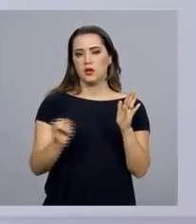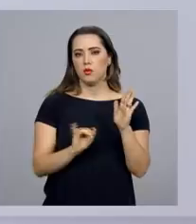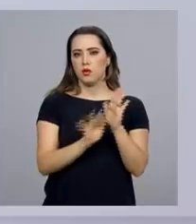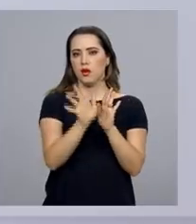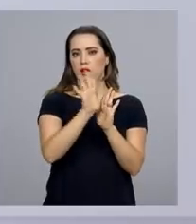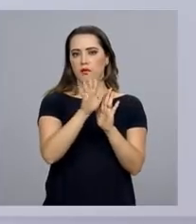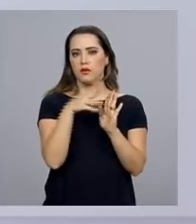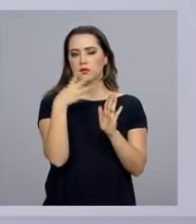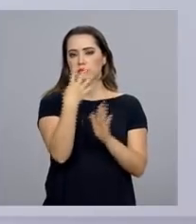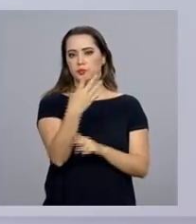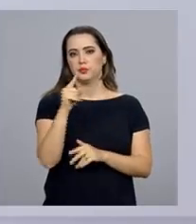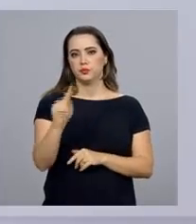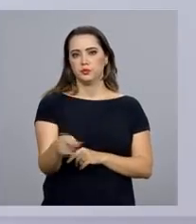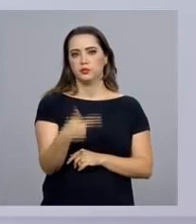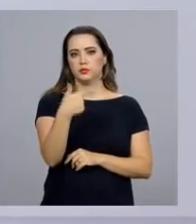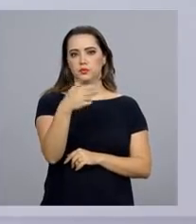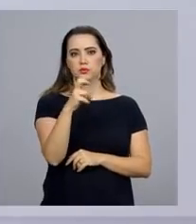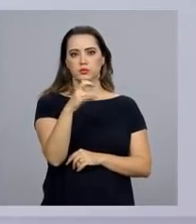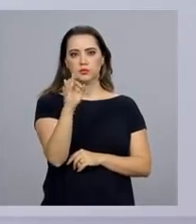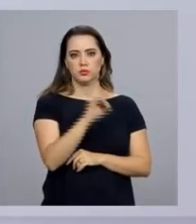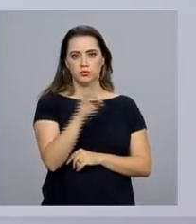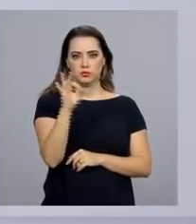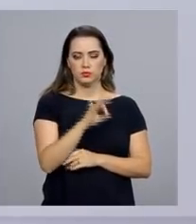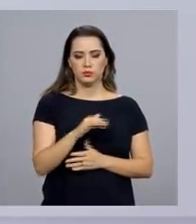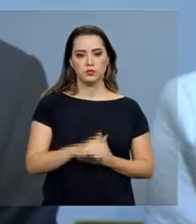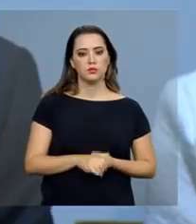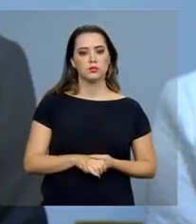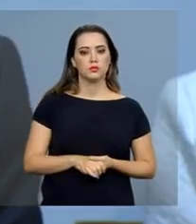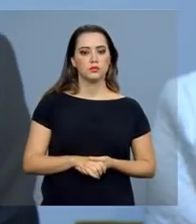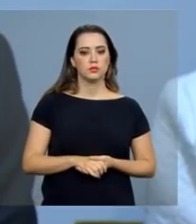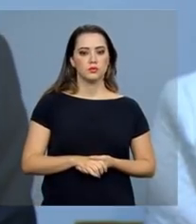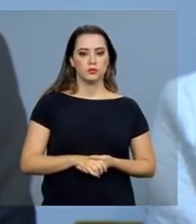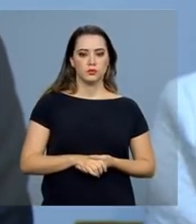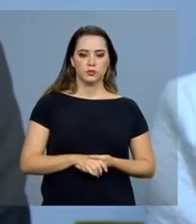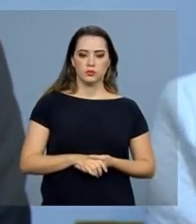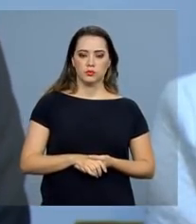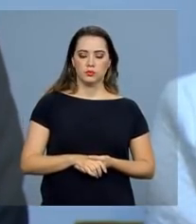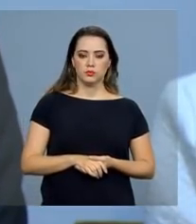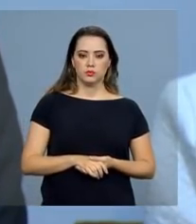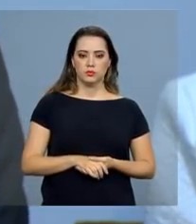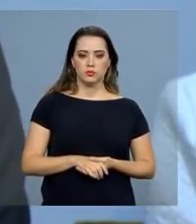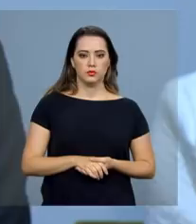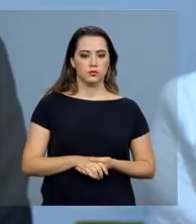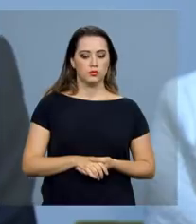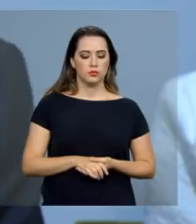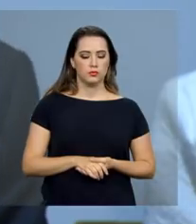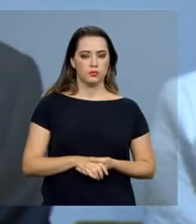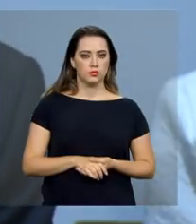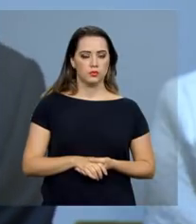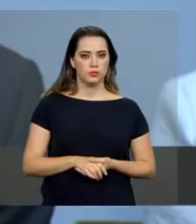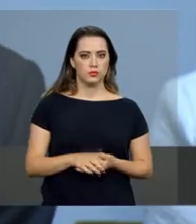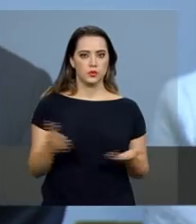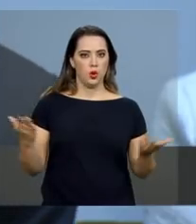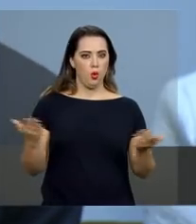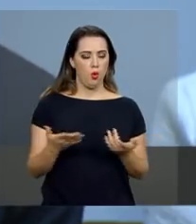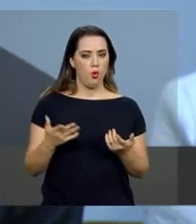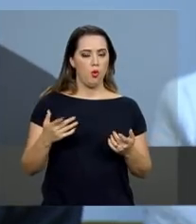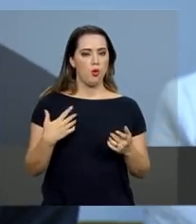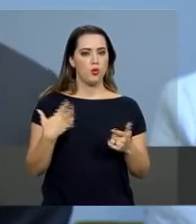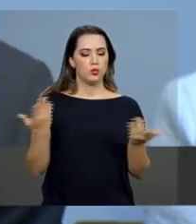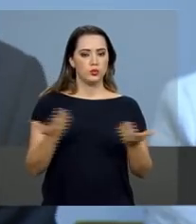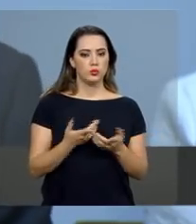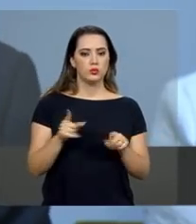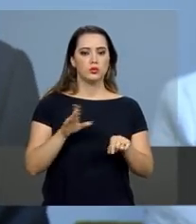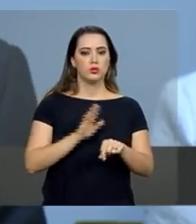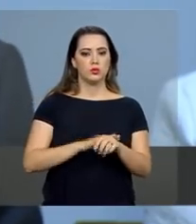de 4,25 por cento com a situação atual esse parâmetro dois e meio por cento